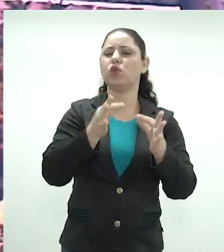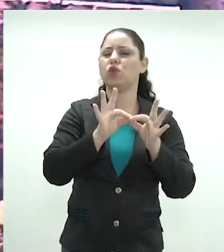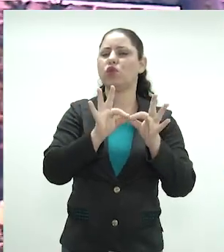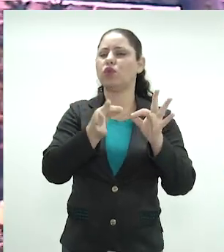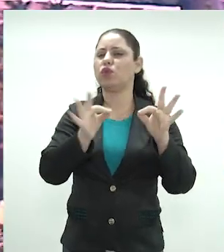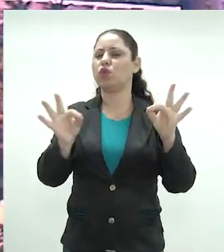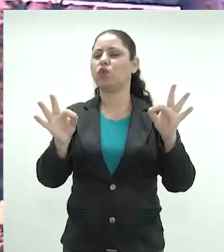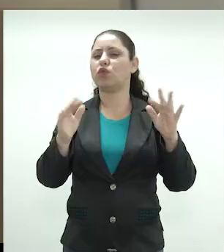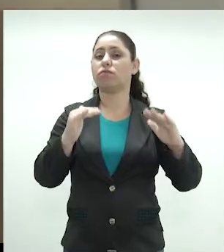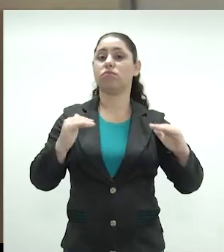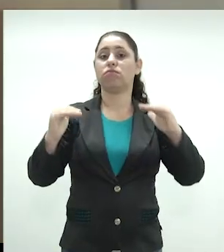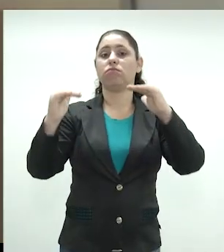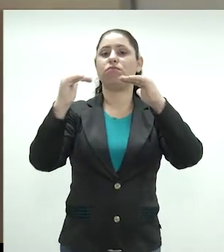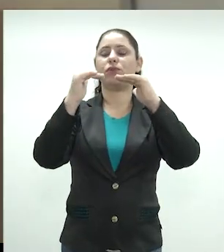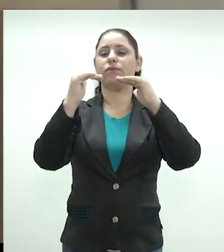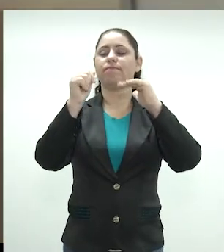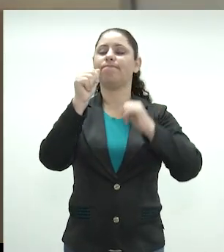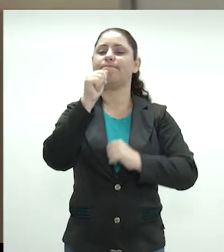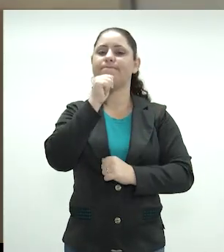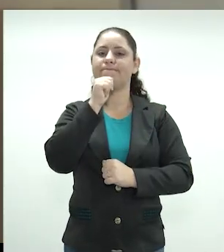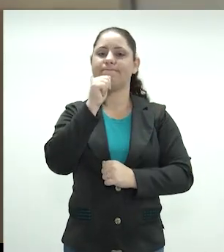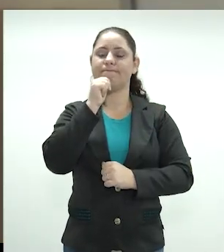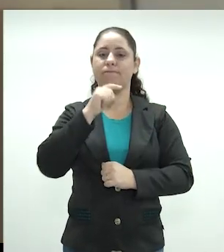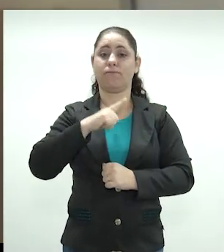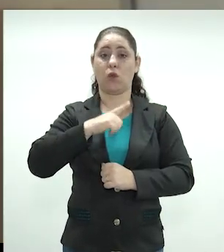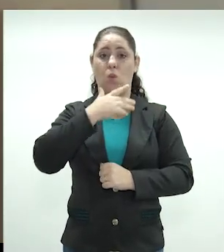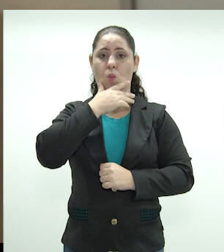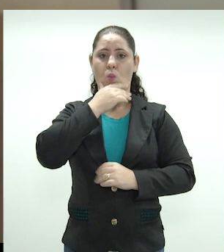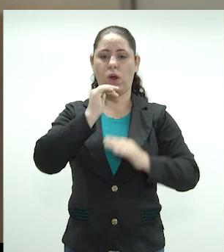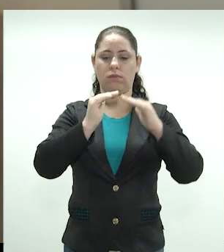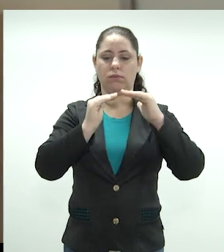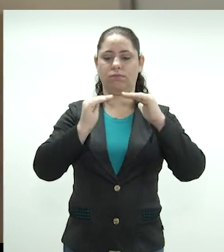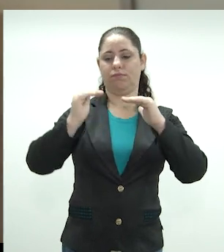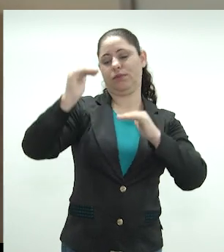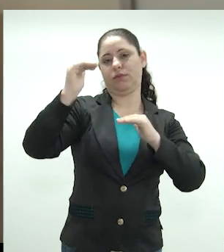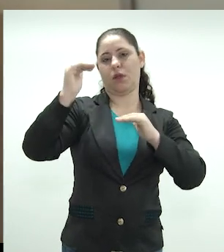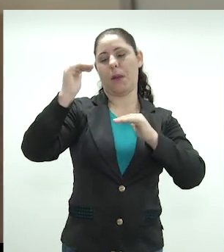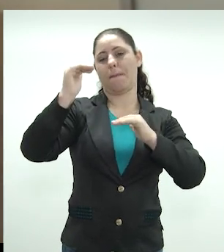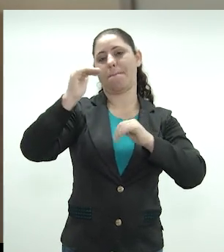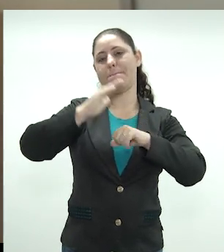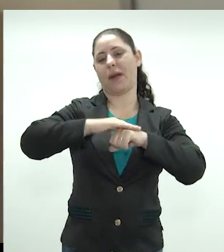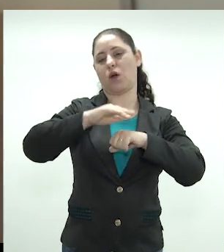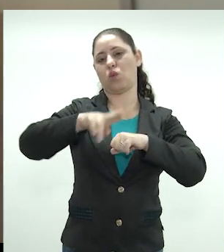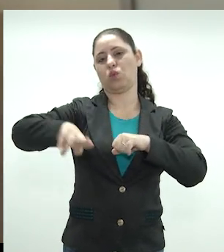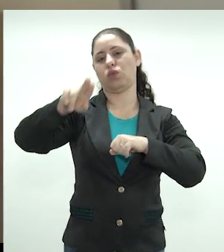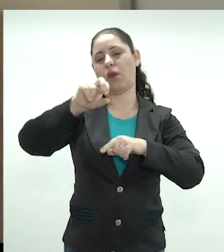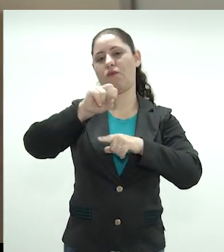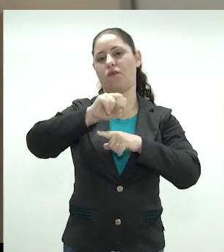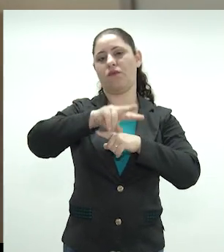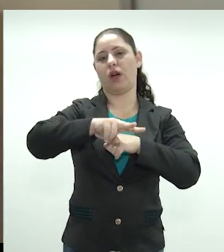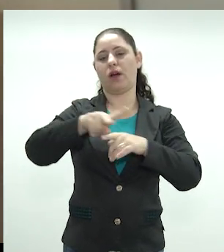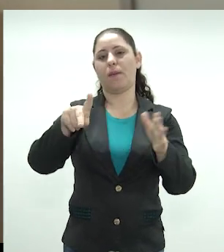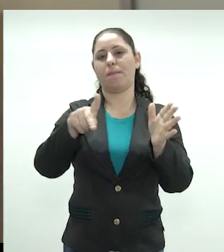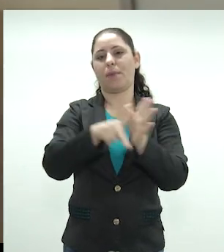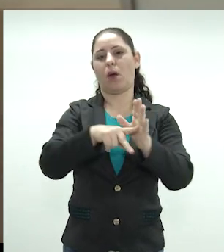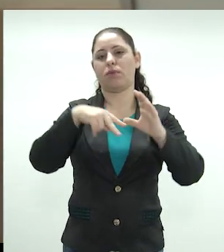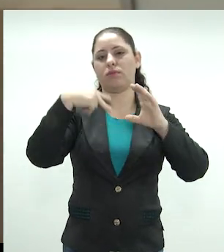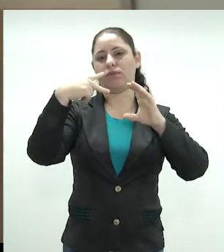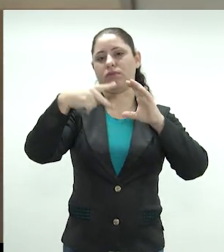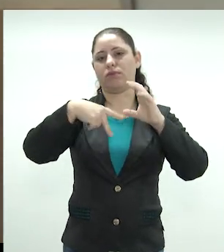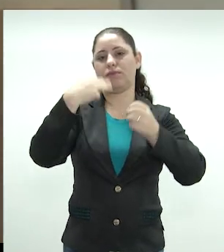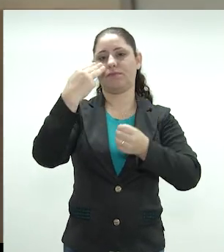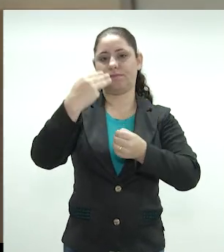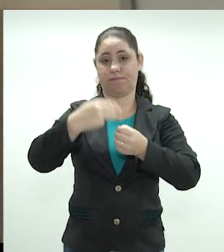longe de uma paridade. Ainda predomina a figura masculina ocupando os assentos das